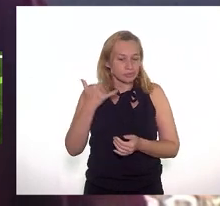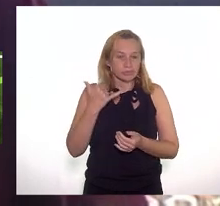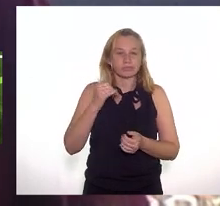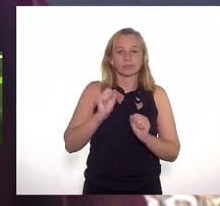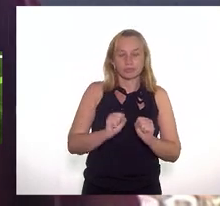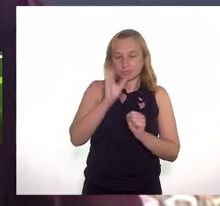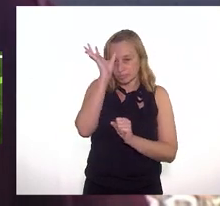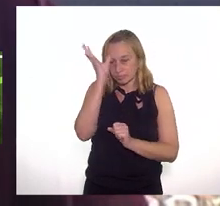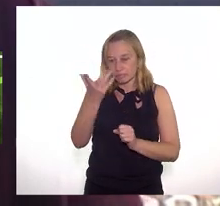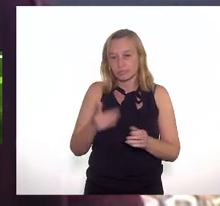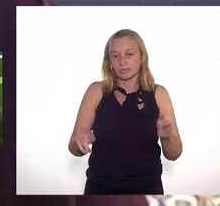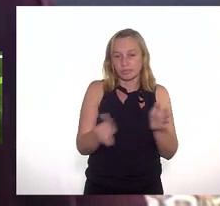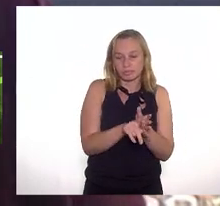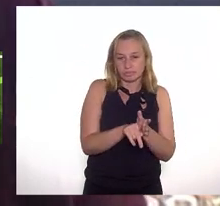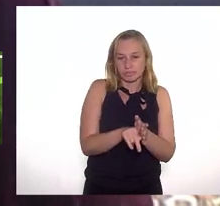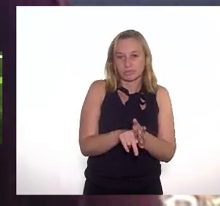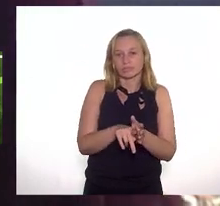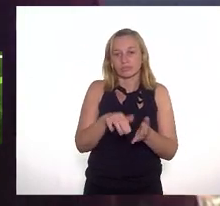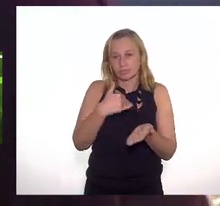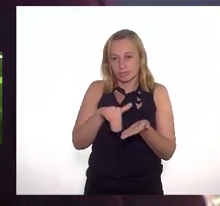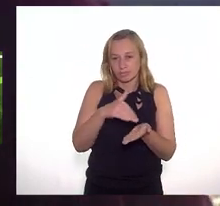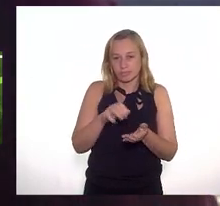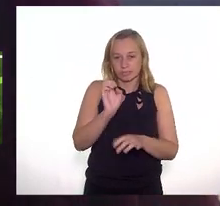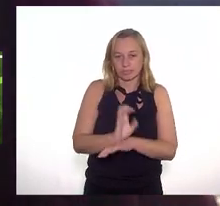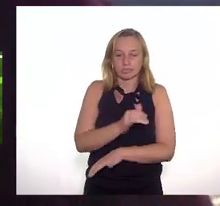de competência da Secretaria de Estado de Saúde.